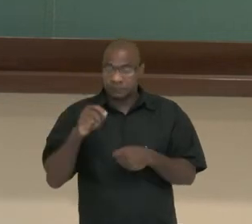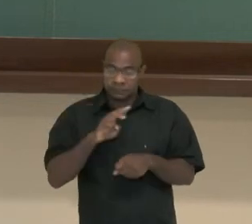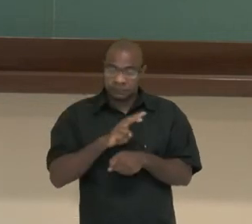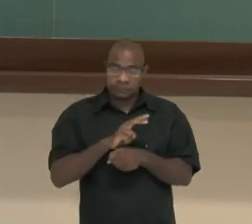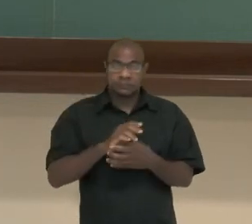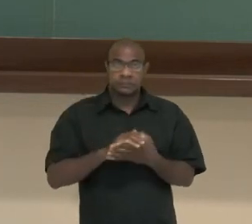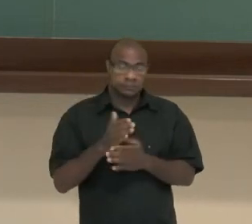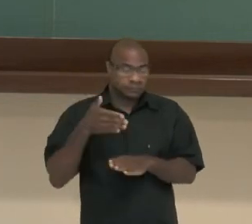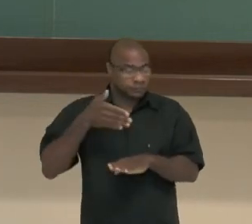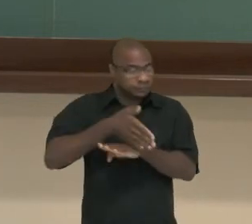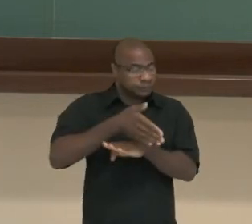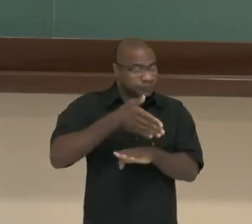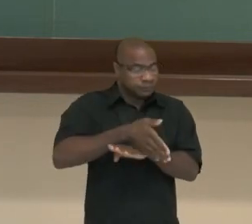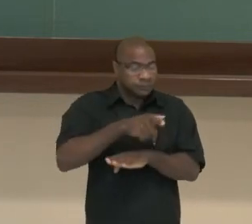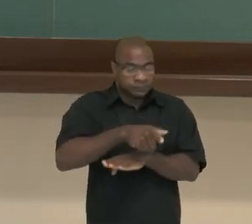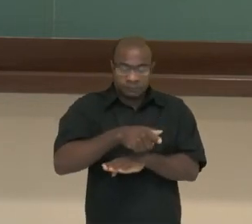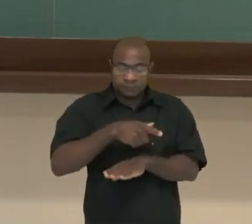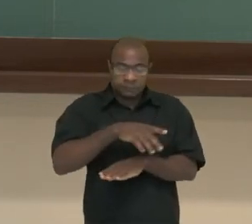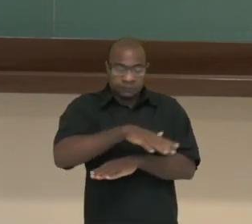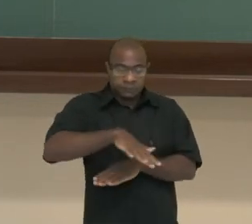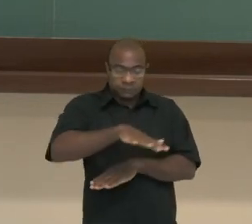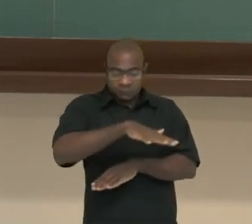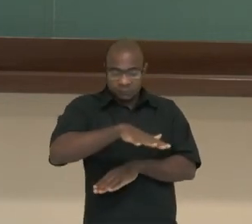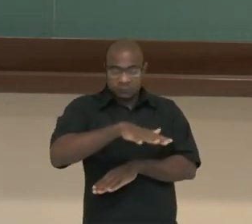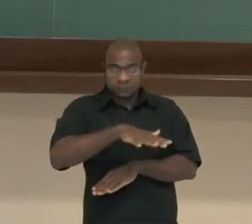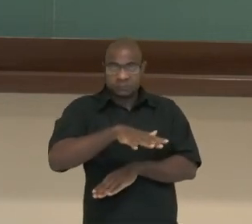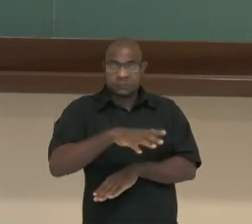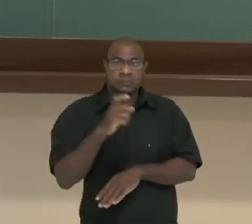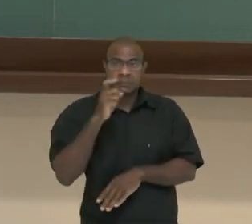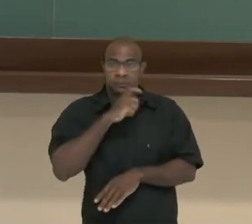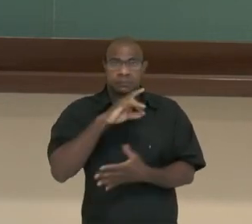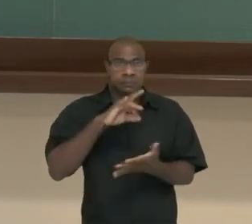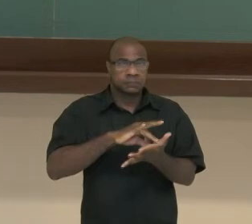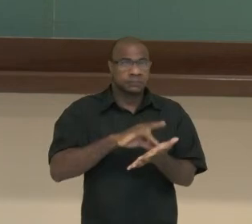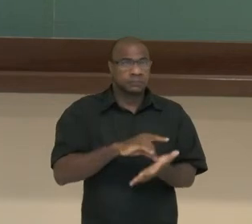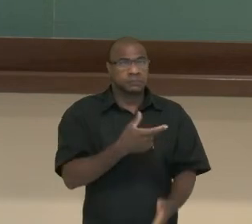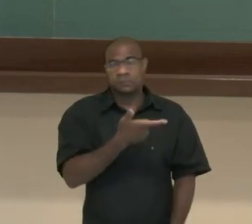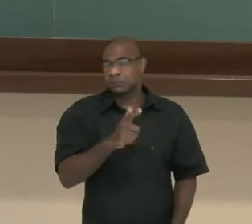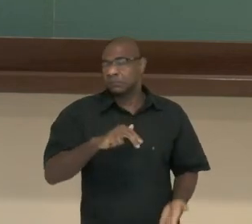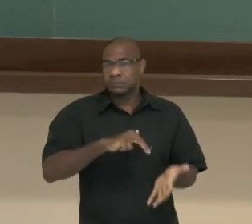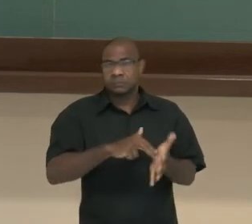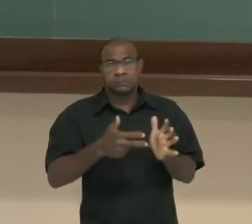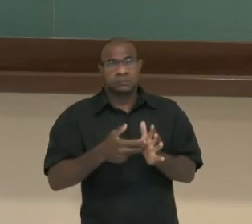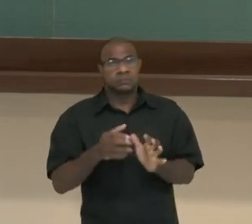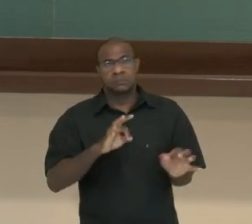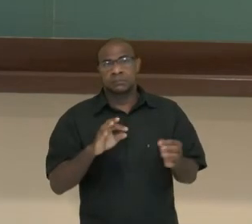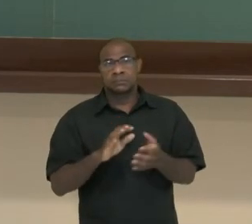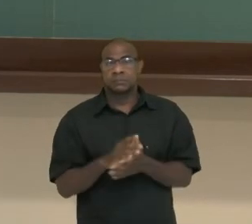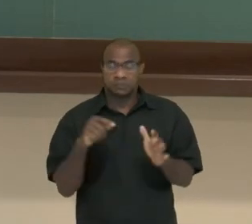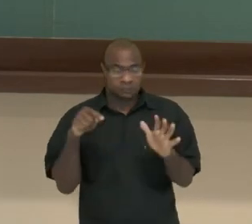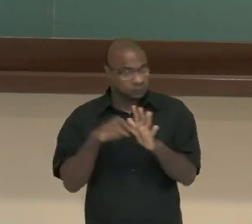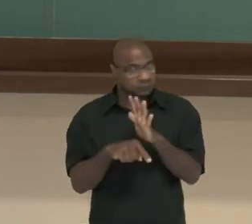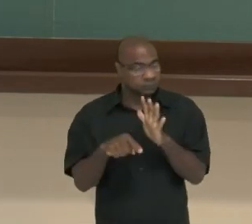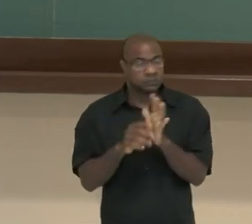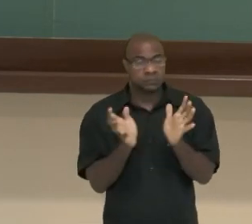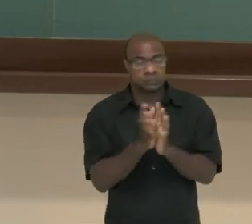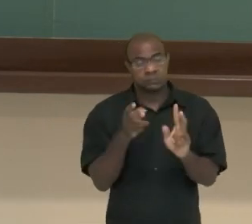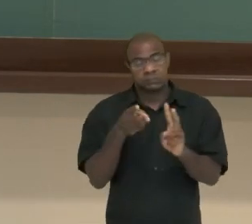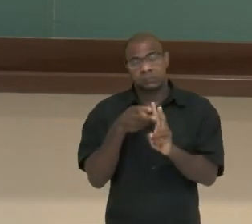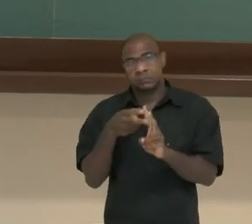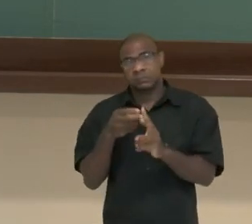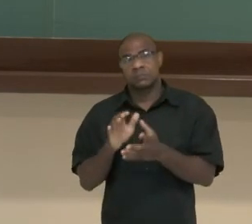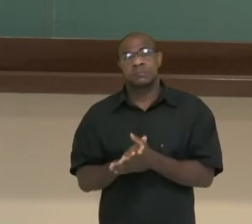terra em que a verdade e a mentira não têm mais os sentidos que o trouxeram até aqui. Pergunte aos índios. Então, quando